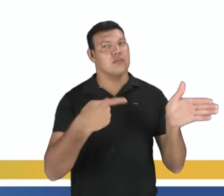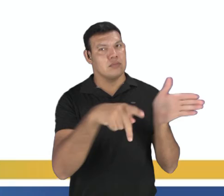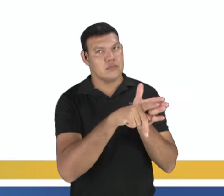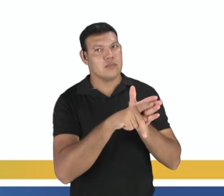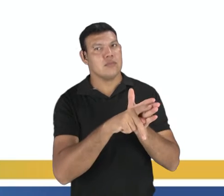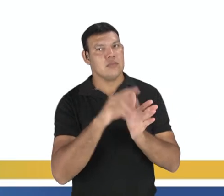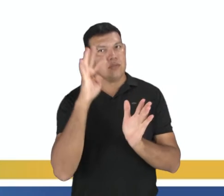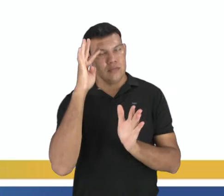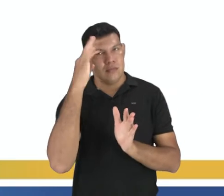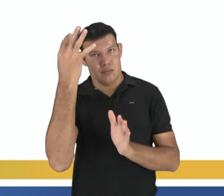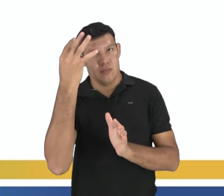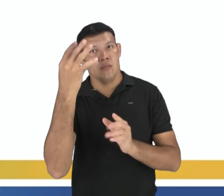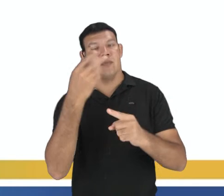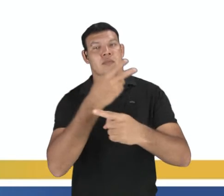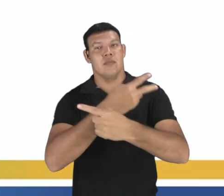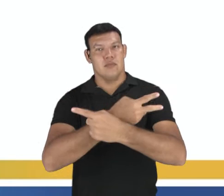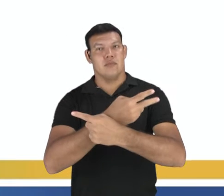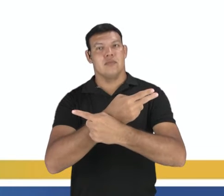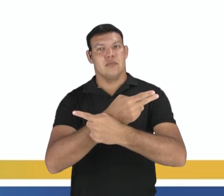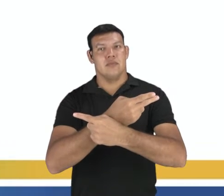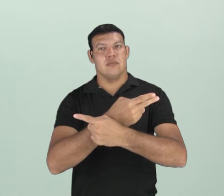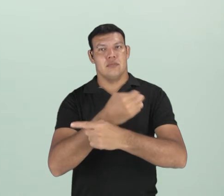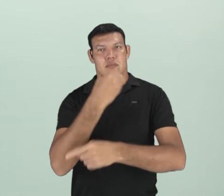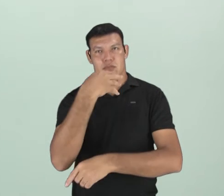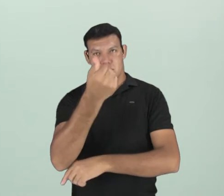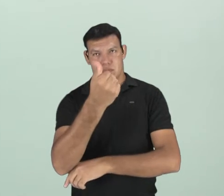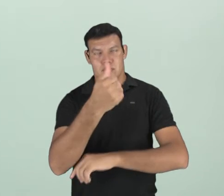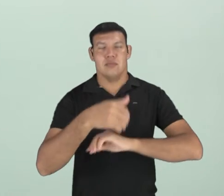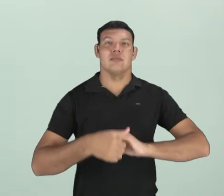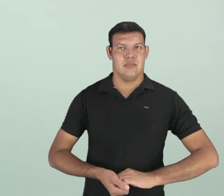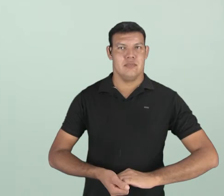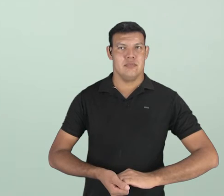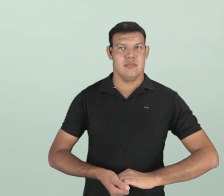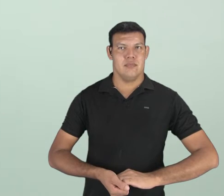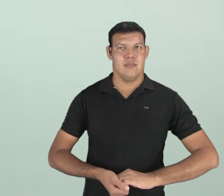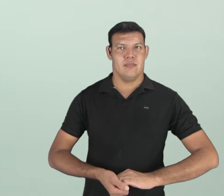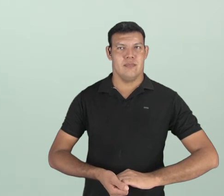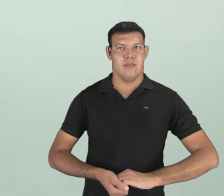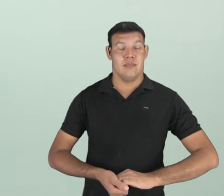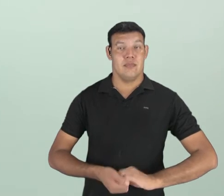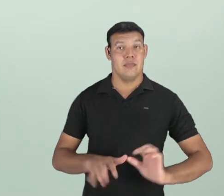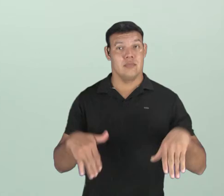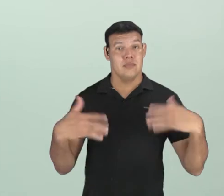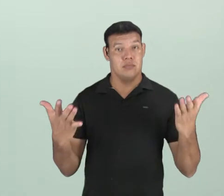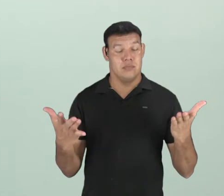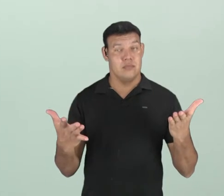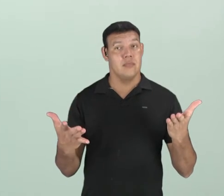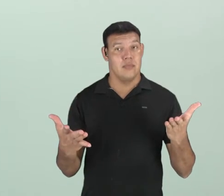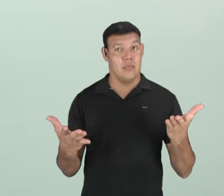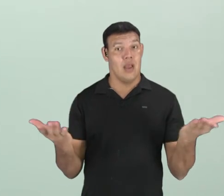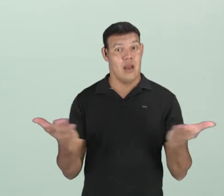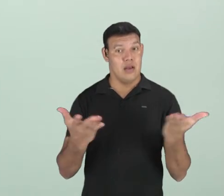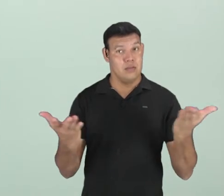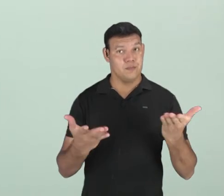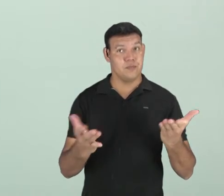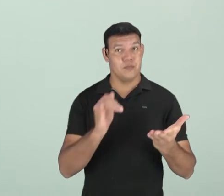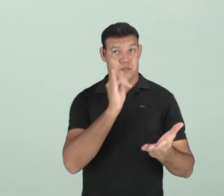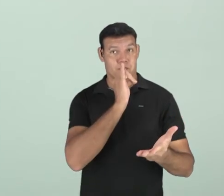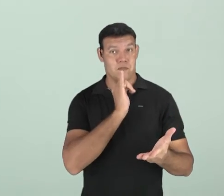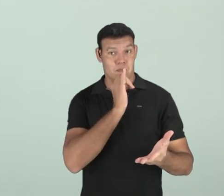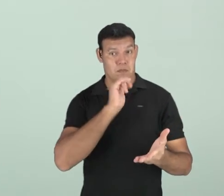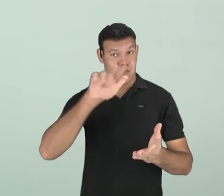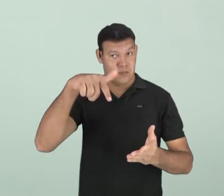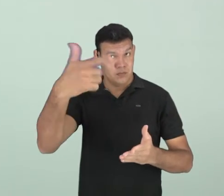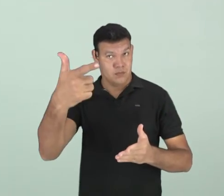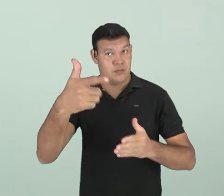da solução dessa inequação. Tudo bom? Tudo bem? Então, pessoal, nós vamos ver agora mais